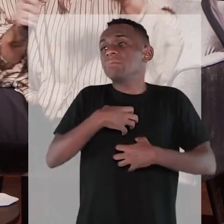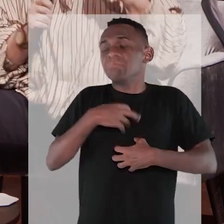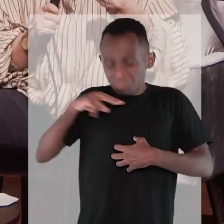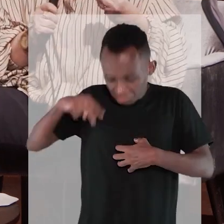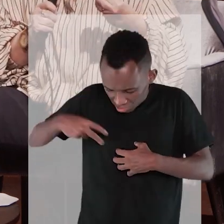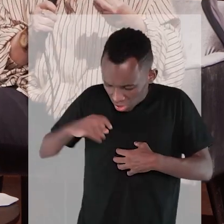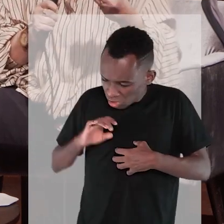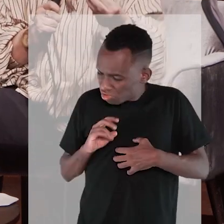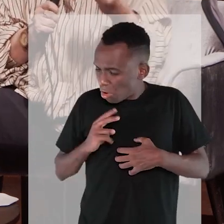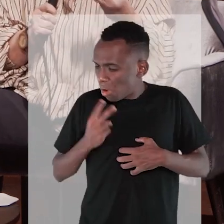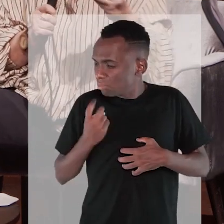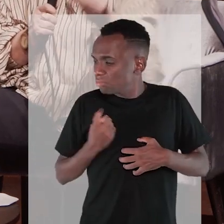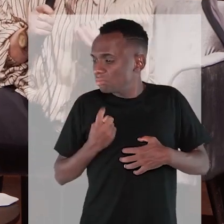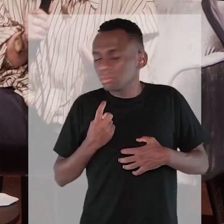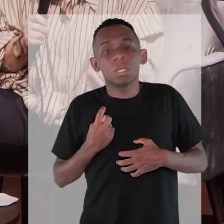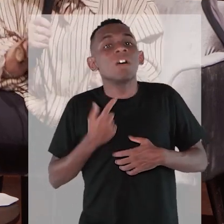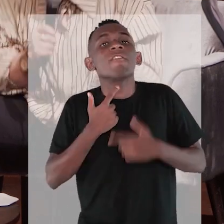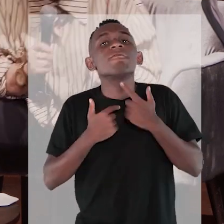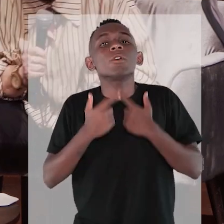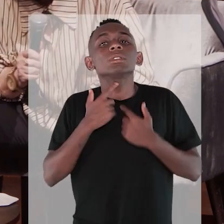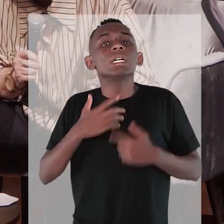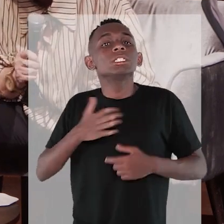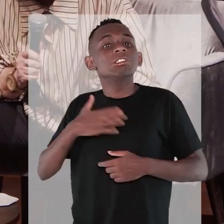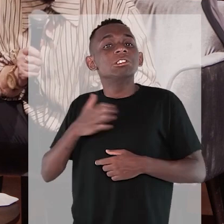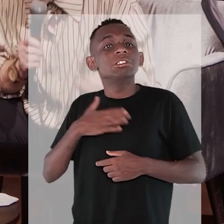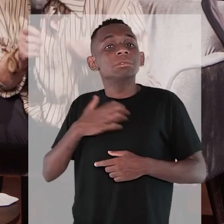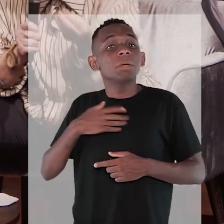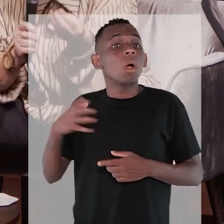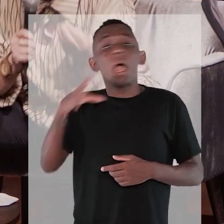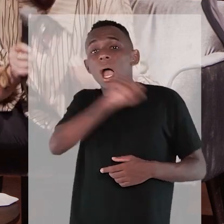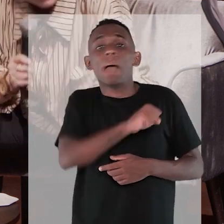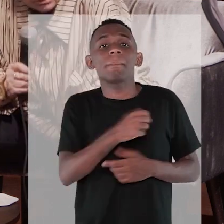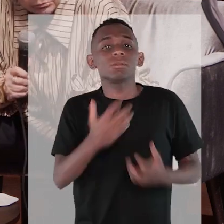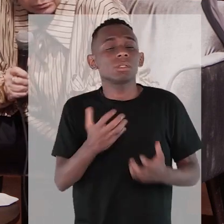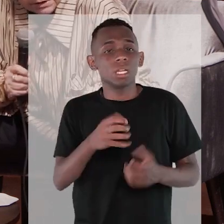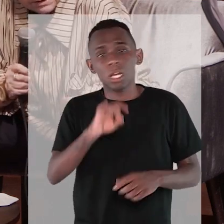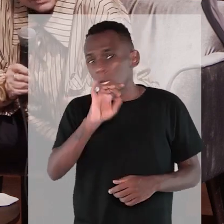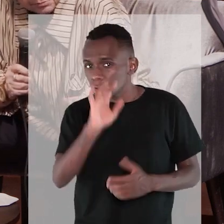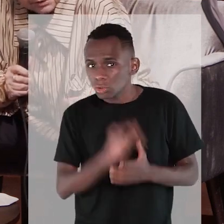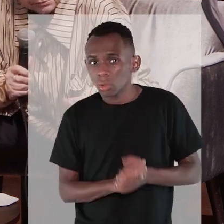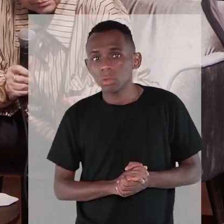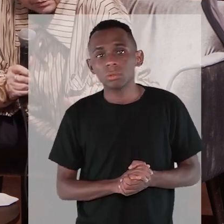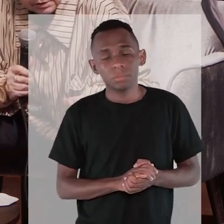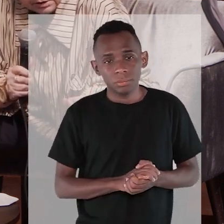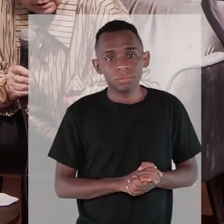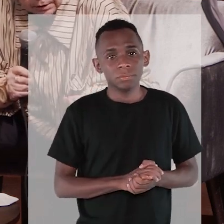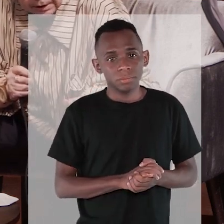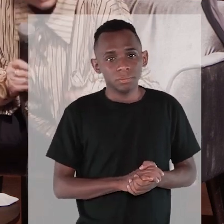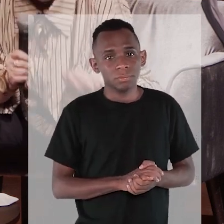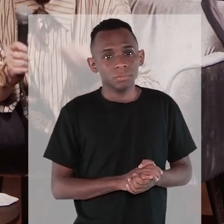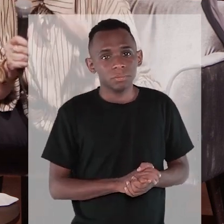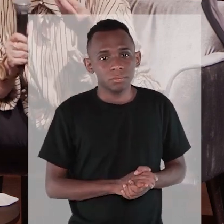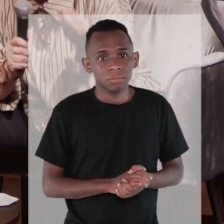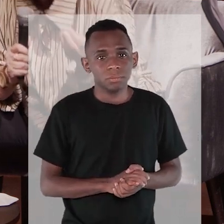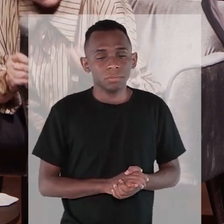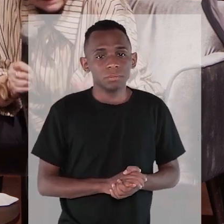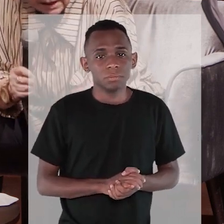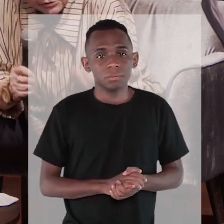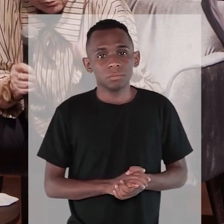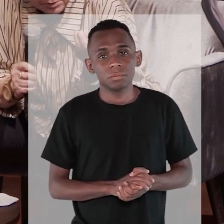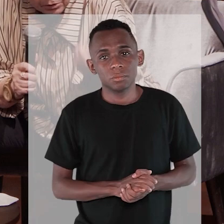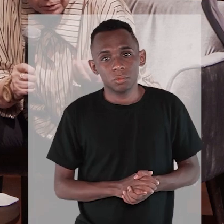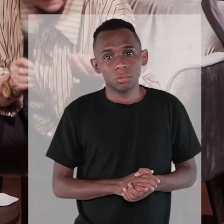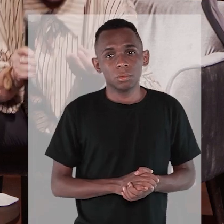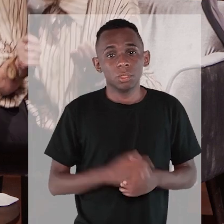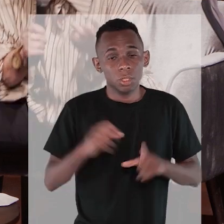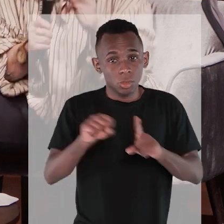e voltadas para o seu interesse imediato. Esse é o caldo do ressentimento, né? Uma